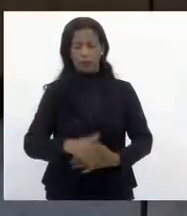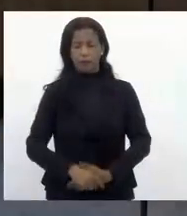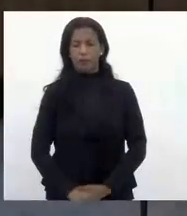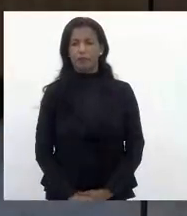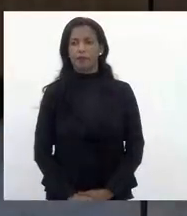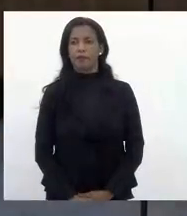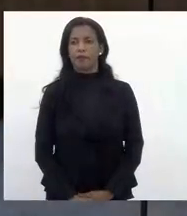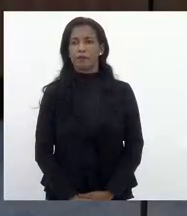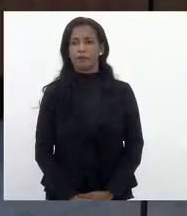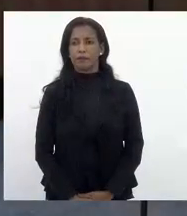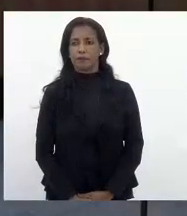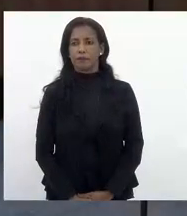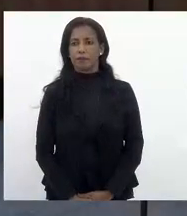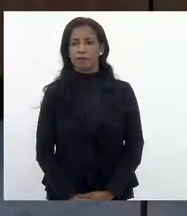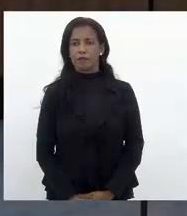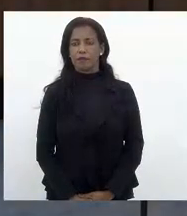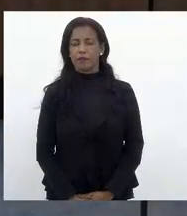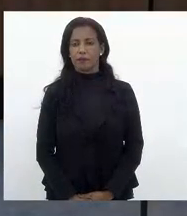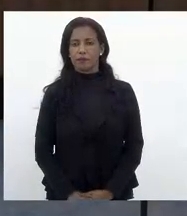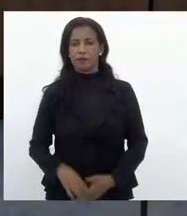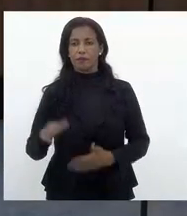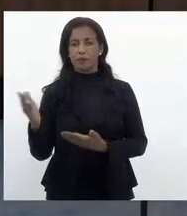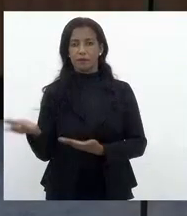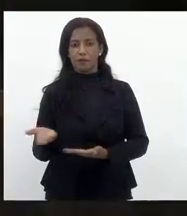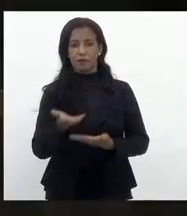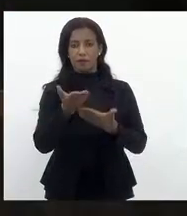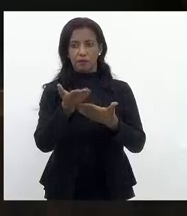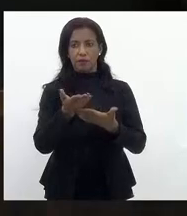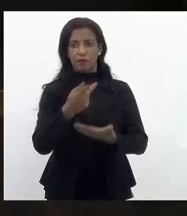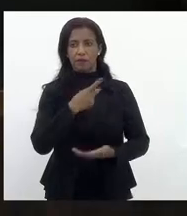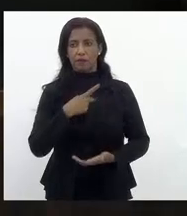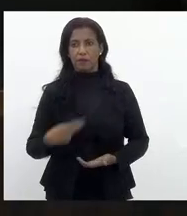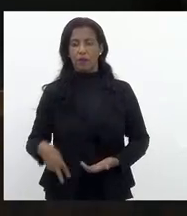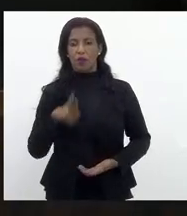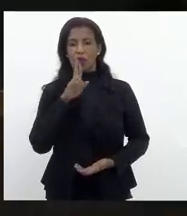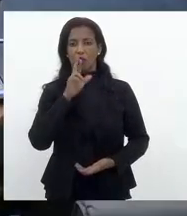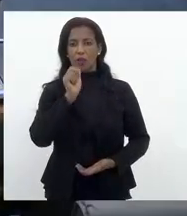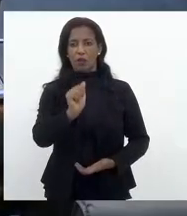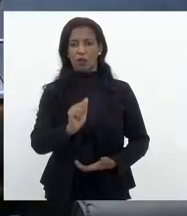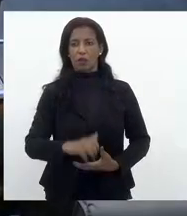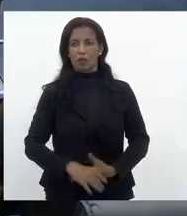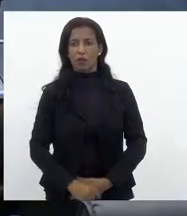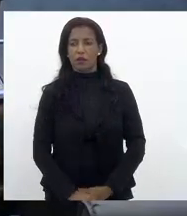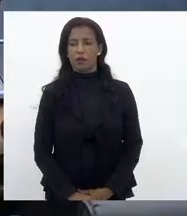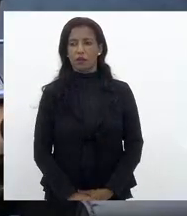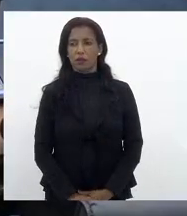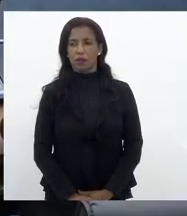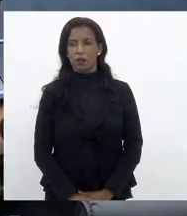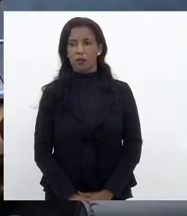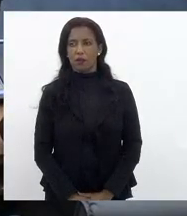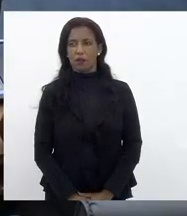obrigado Deputado Luiz Paulo passo novamente a presidência o deputado Rodrigo Amorim